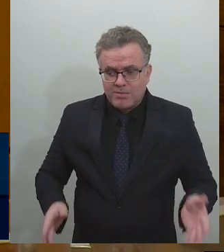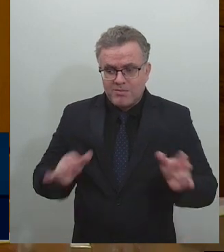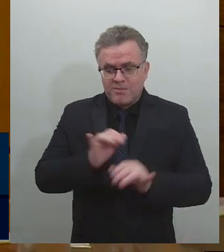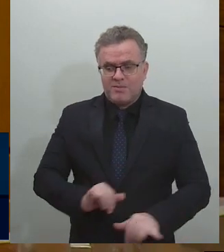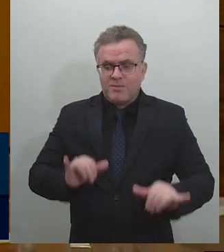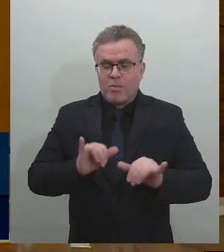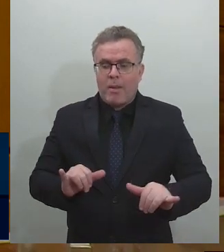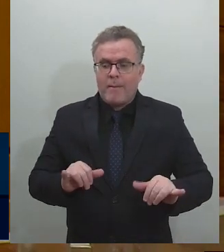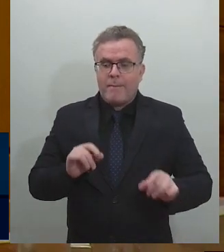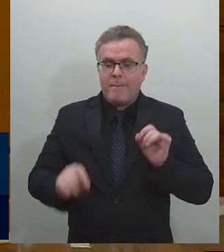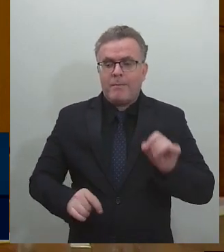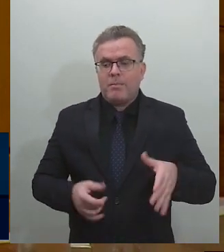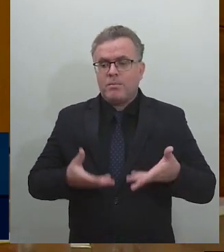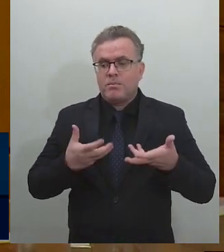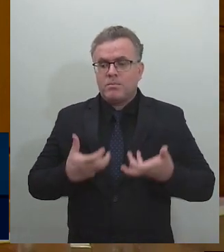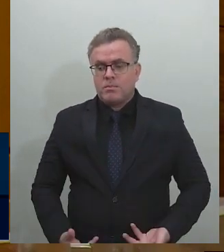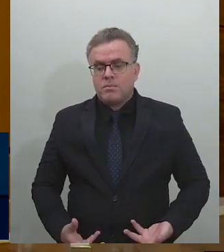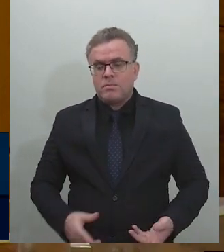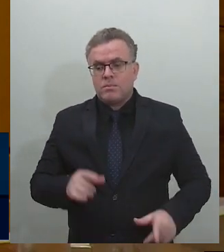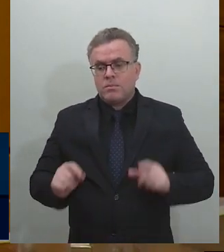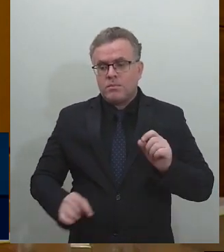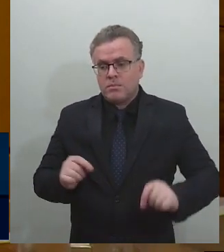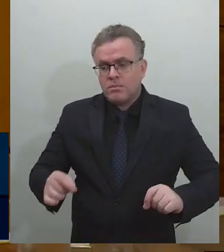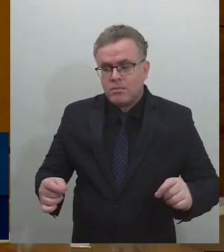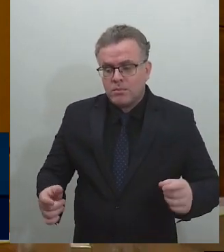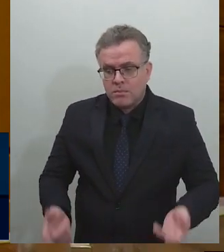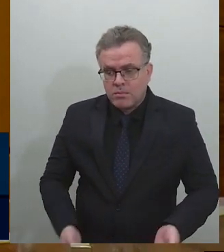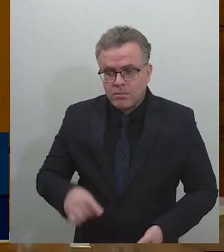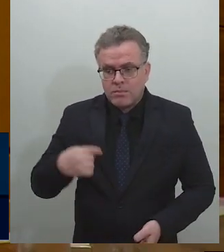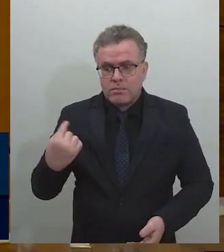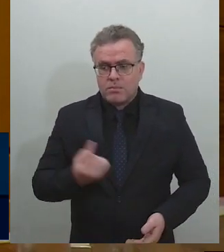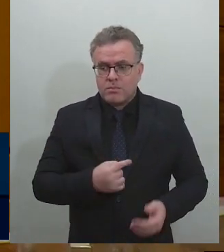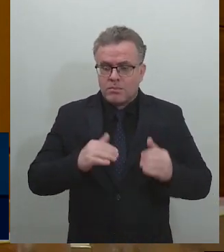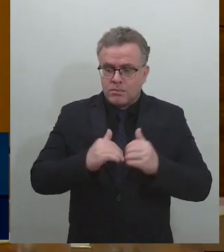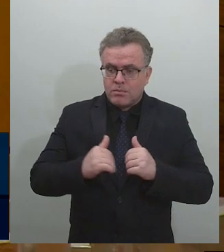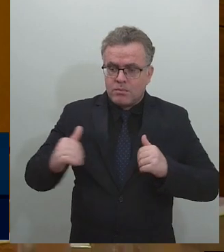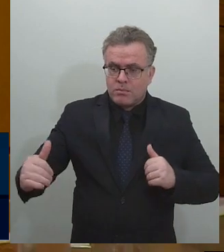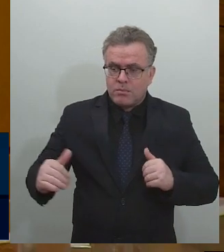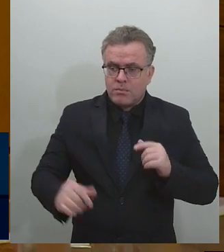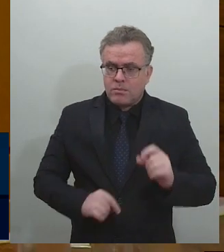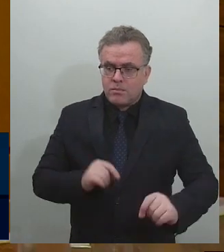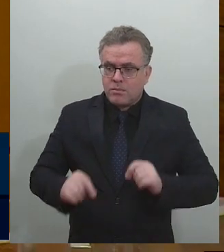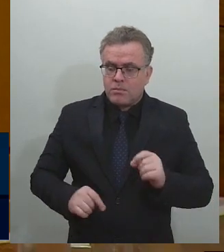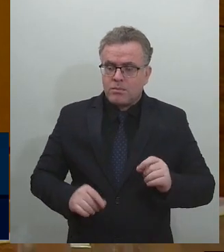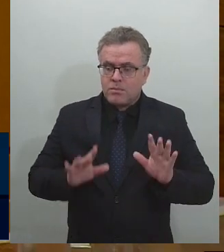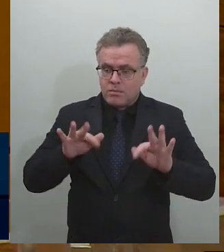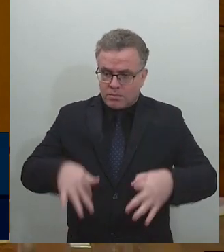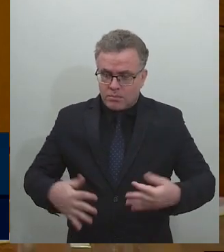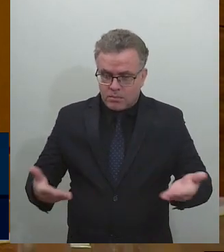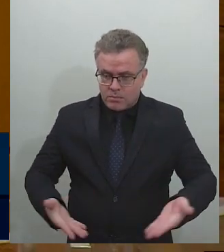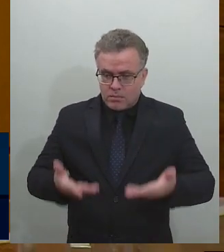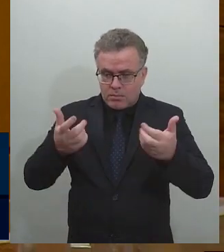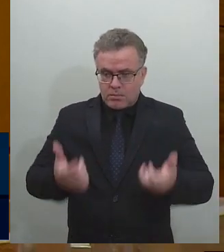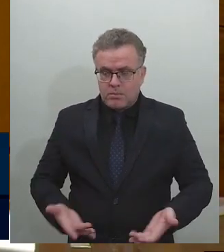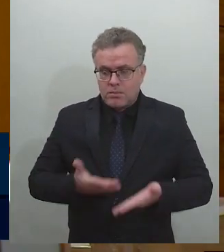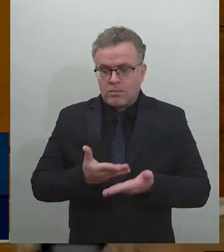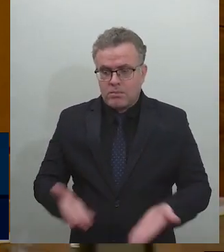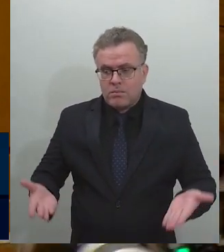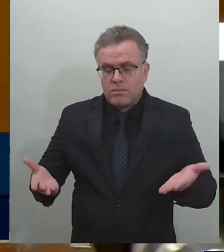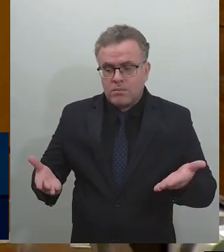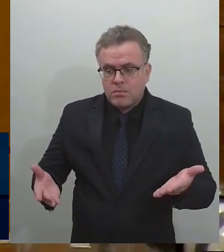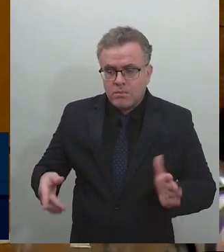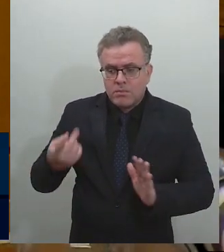do que quando a gente está fora do recesso. Mas para finalizar, presidente, também já me preocupa um projeto de lei, não sei